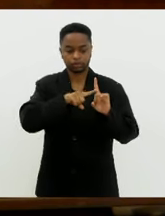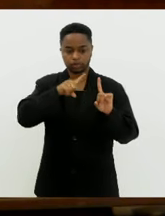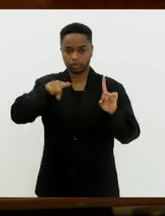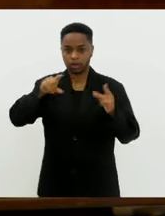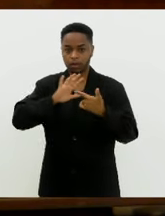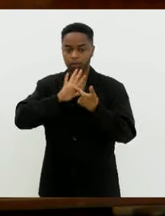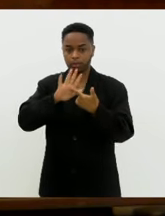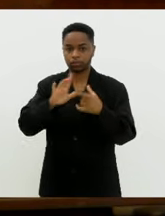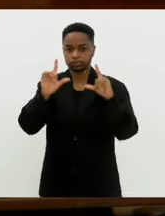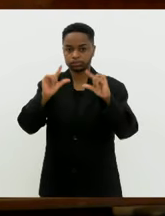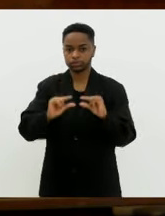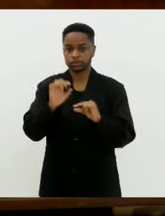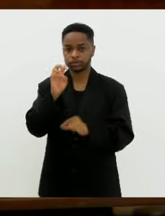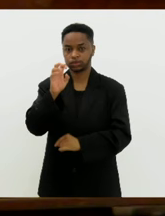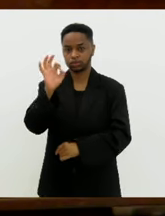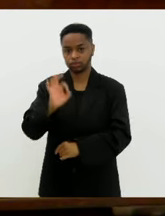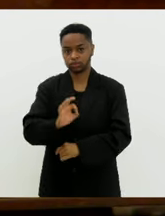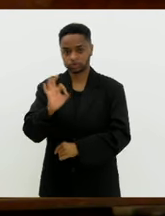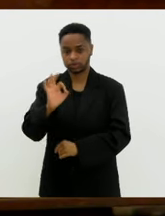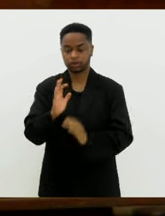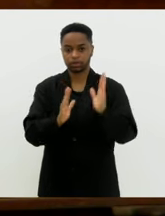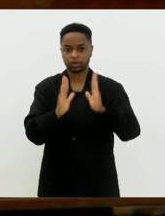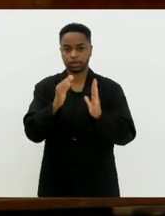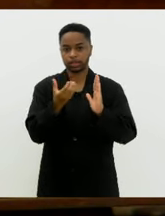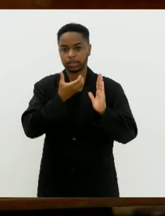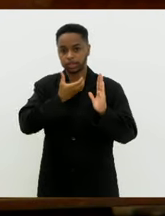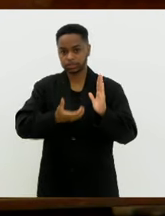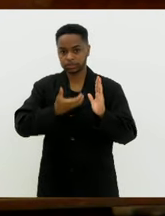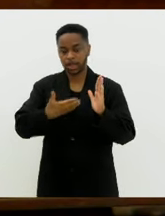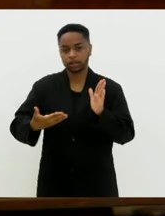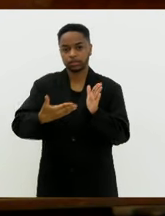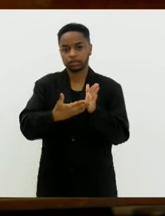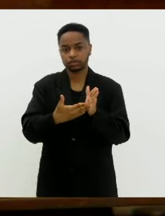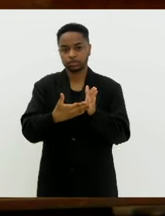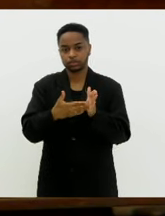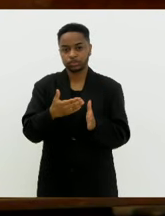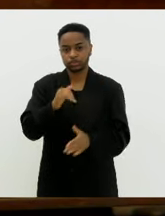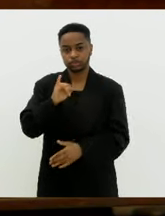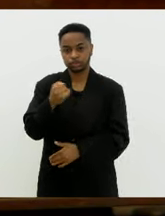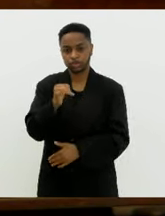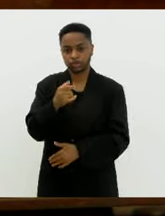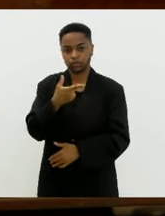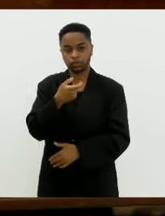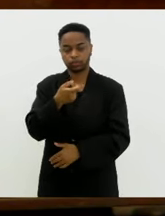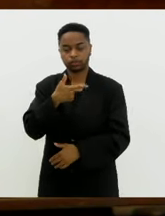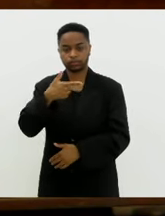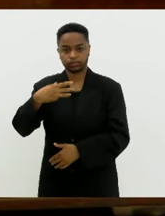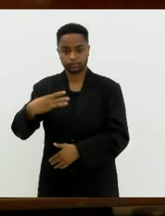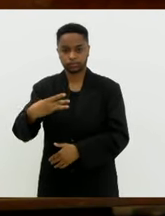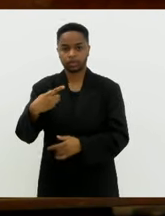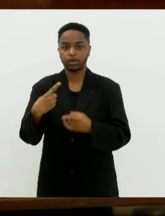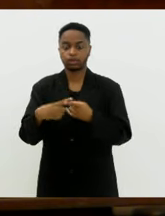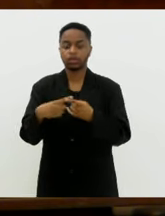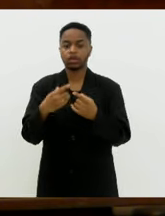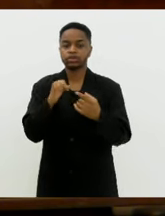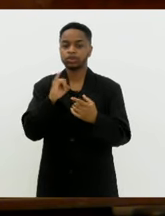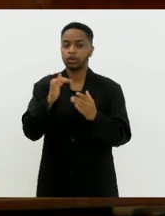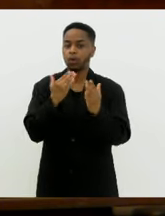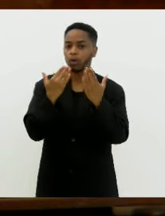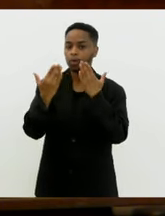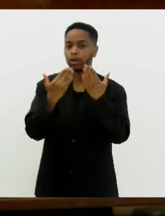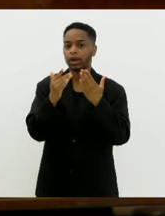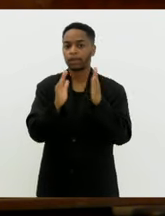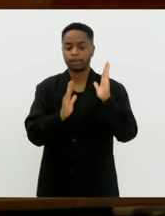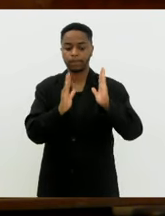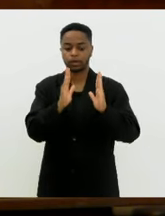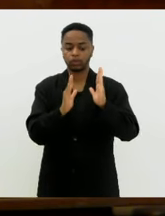de 5% entre janeiro e dezembro de 2023, quando comparado ao mesmo período do